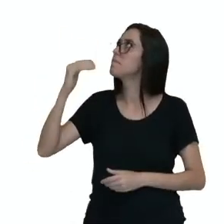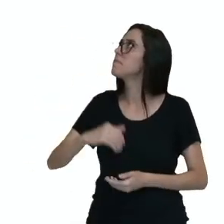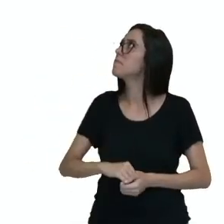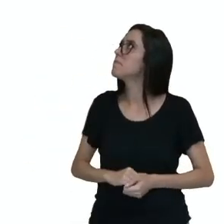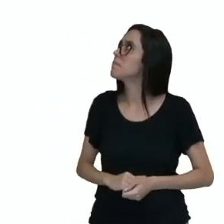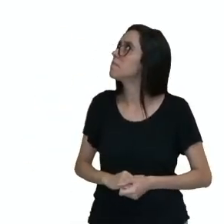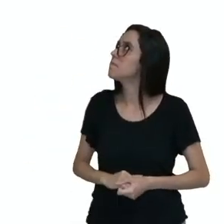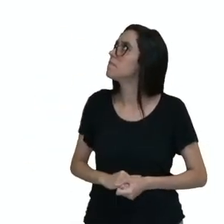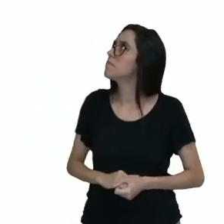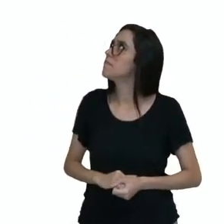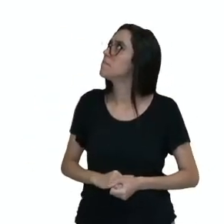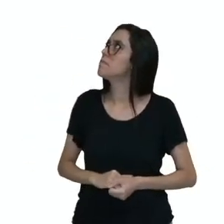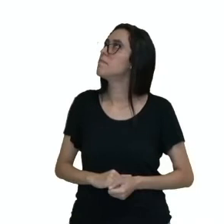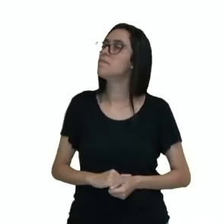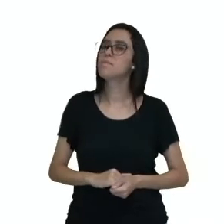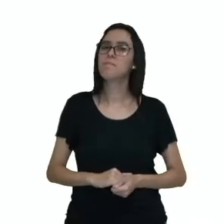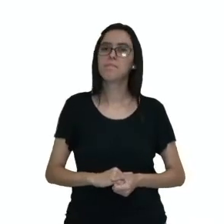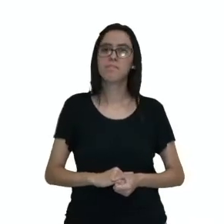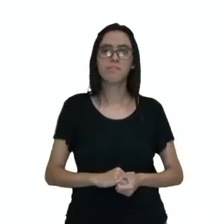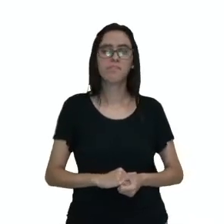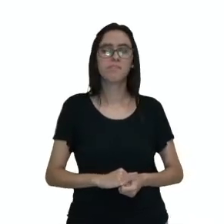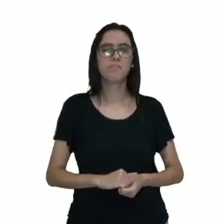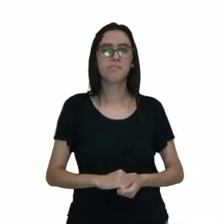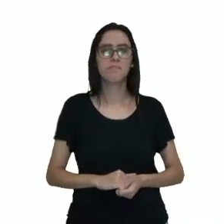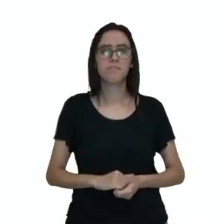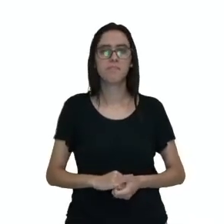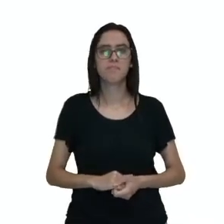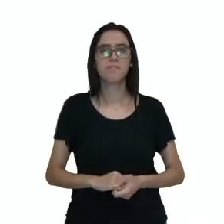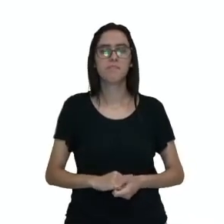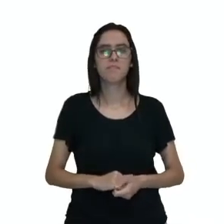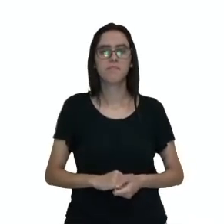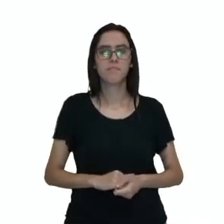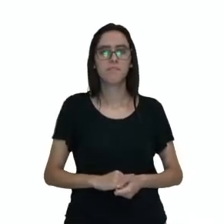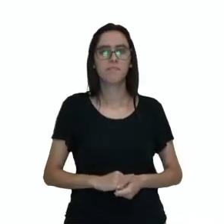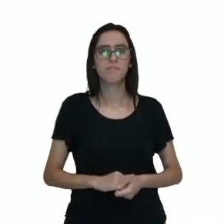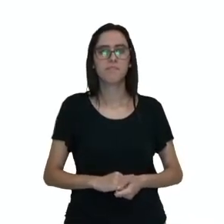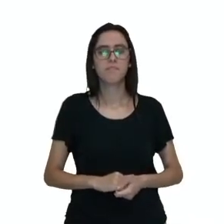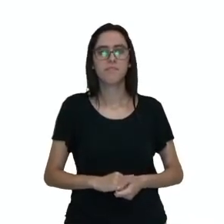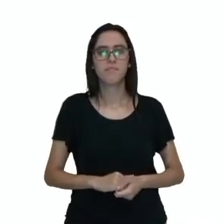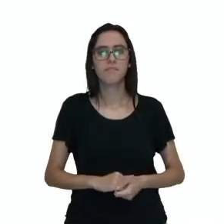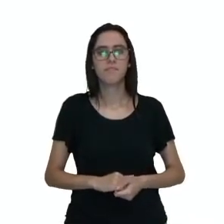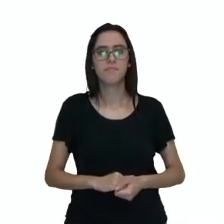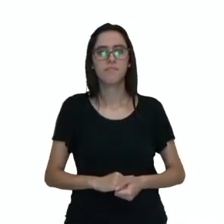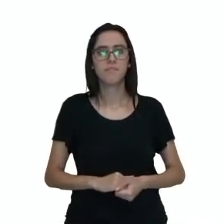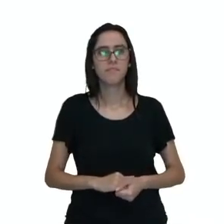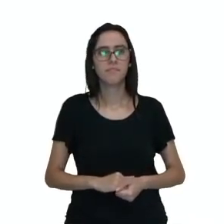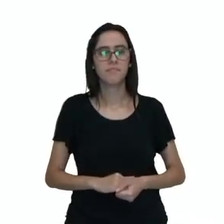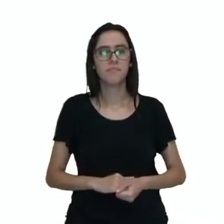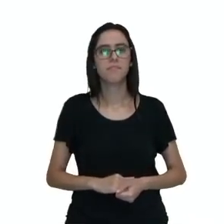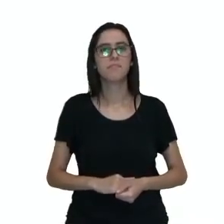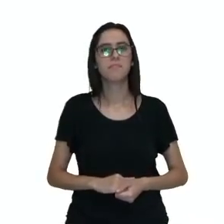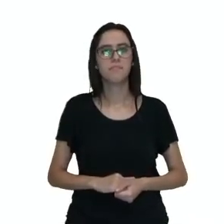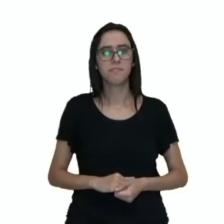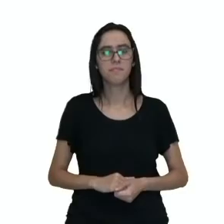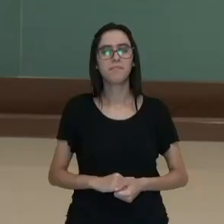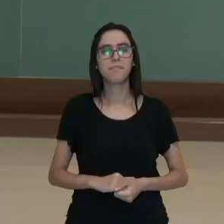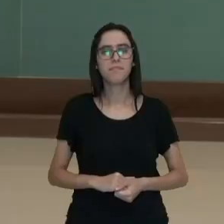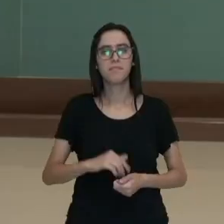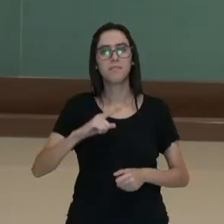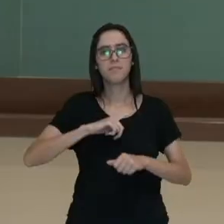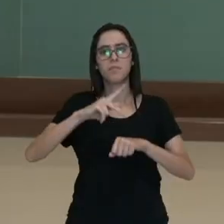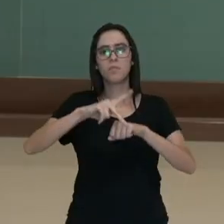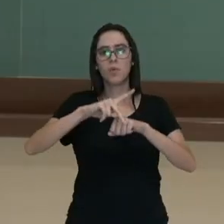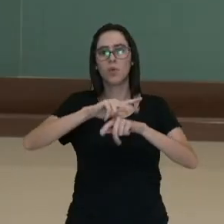demais. Cada, qualquera, qualesquiera, qualquer, uno e una. Outros